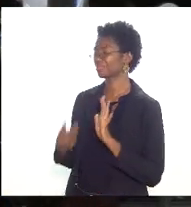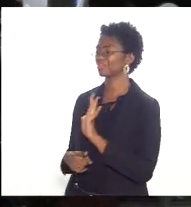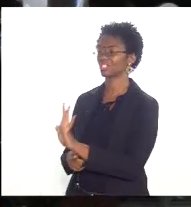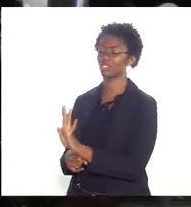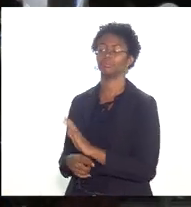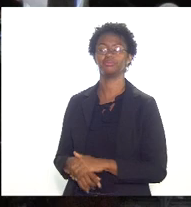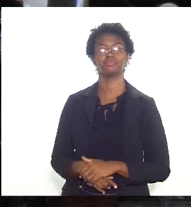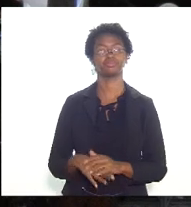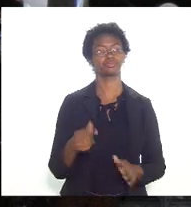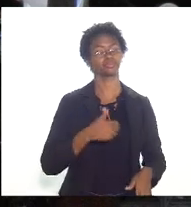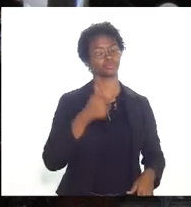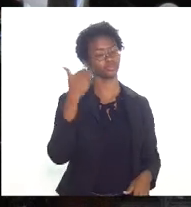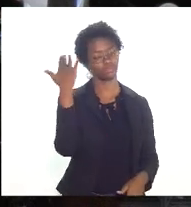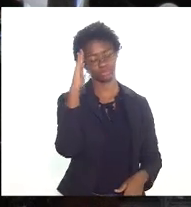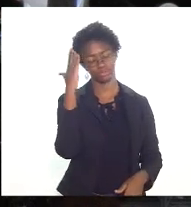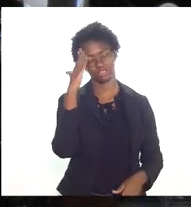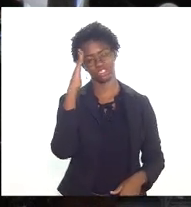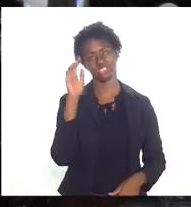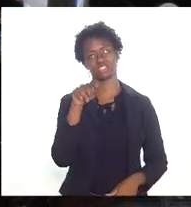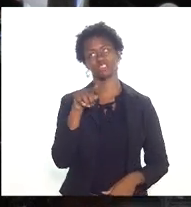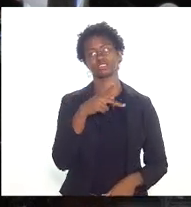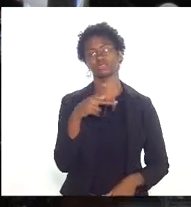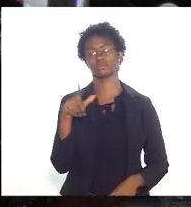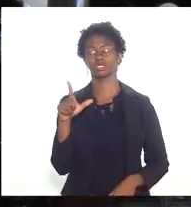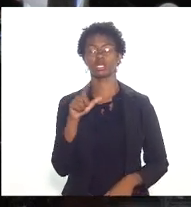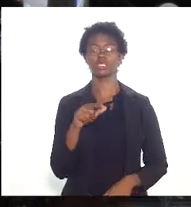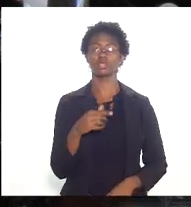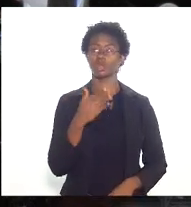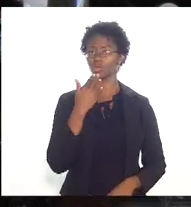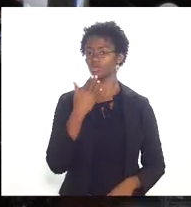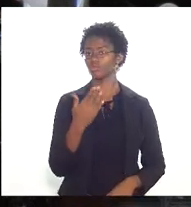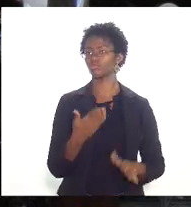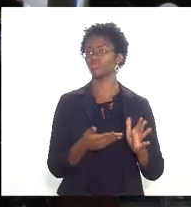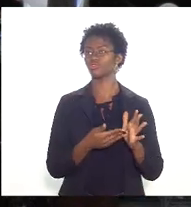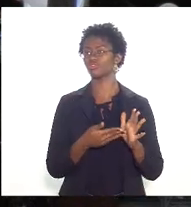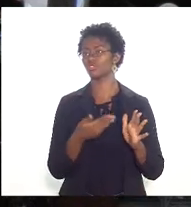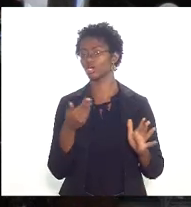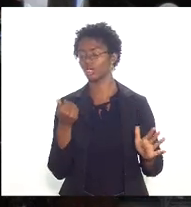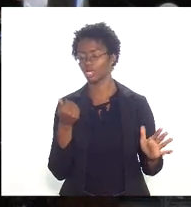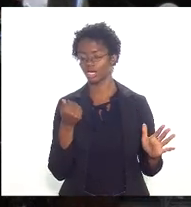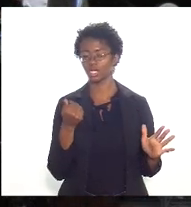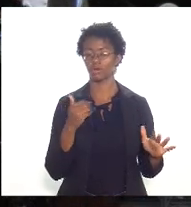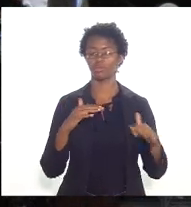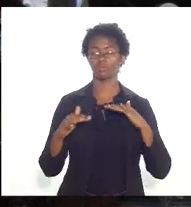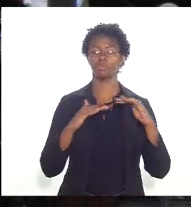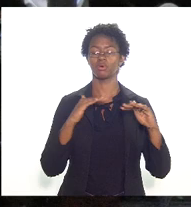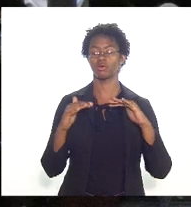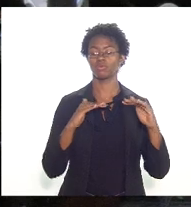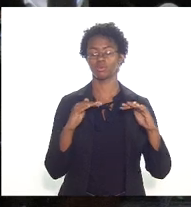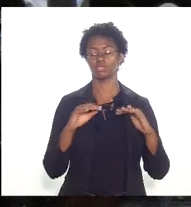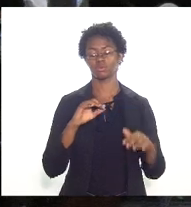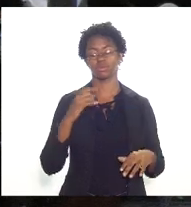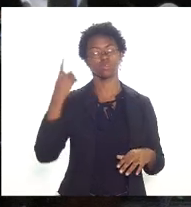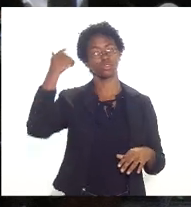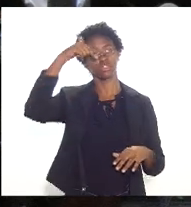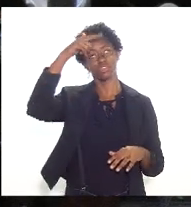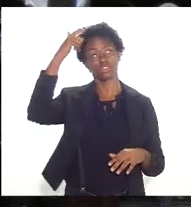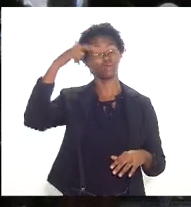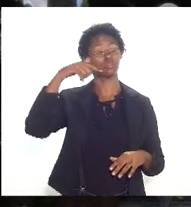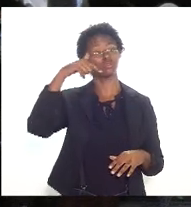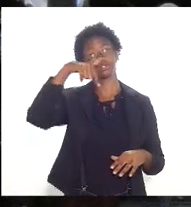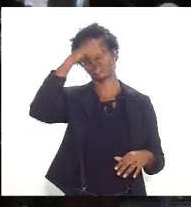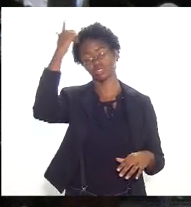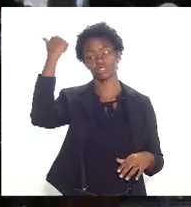primeiro eu entendo que esse projeto é uma forma nós tirarmos e o movimento dos Santos Romão para